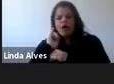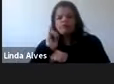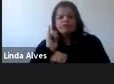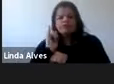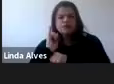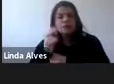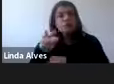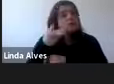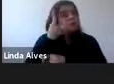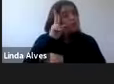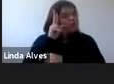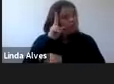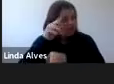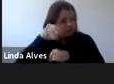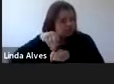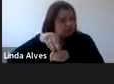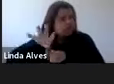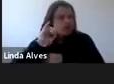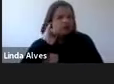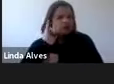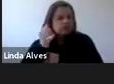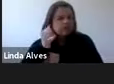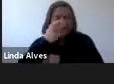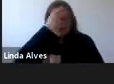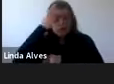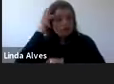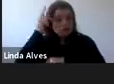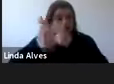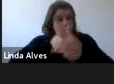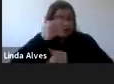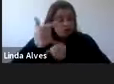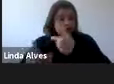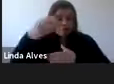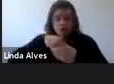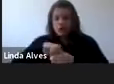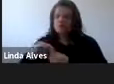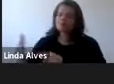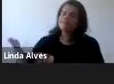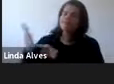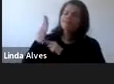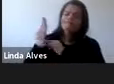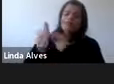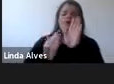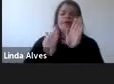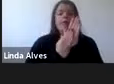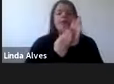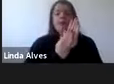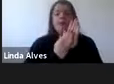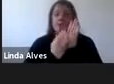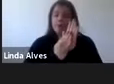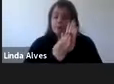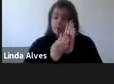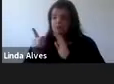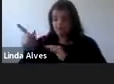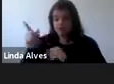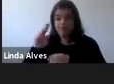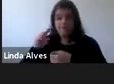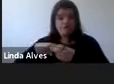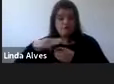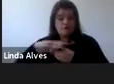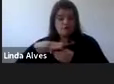segunda-feira para os trabalhadores, das informações que a empresa nos apresentou. E nessa informação que a empresa nos